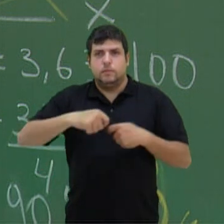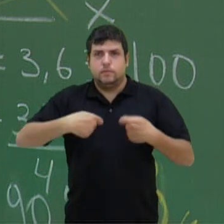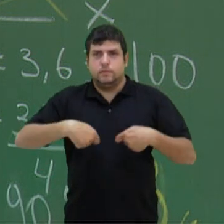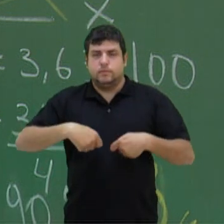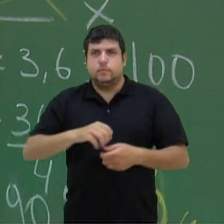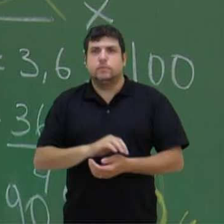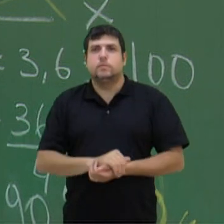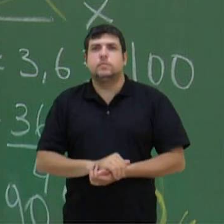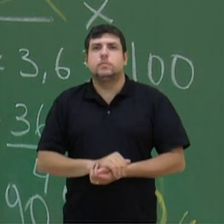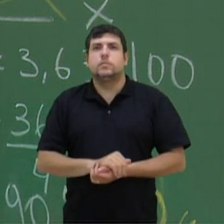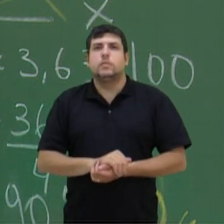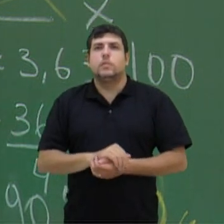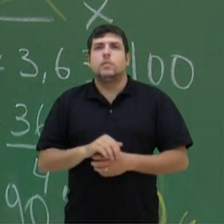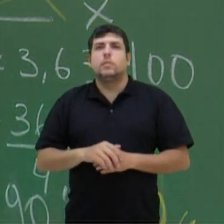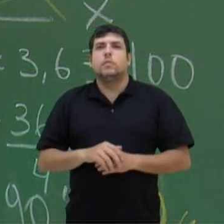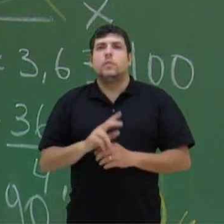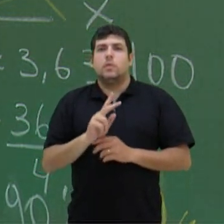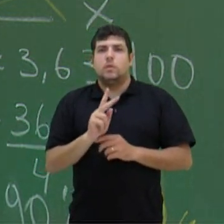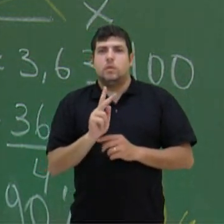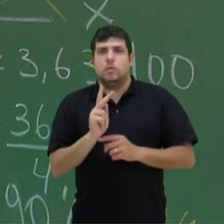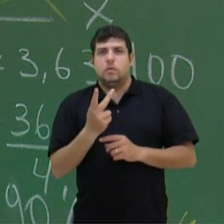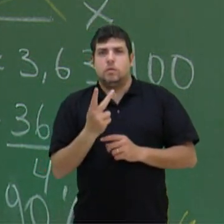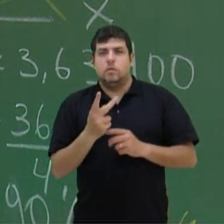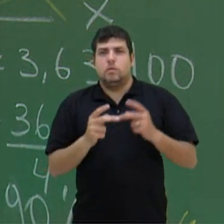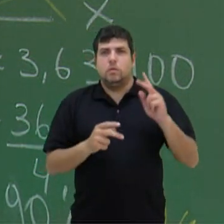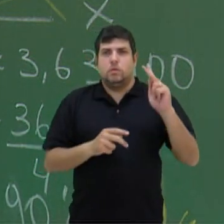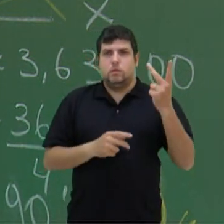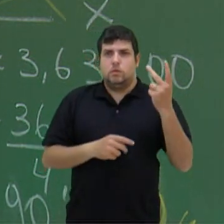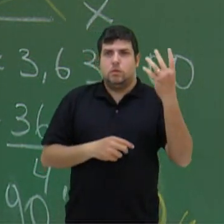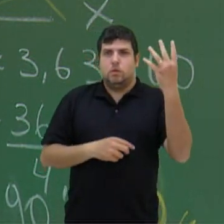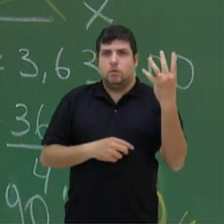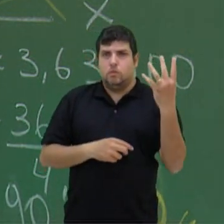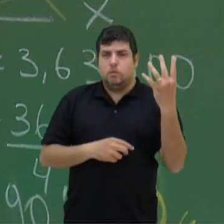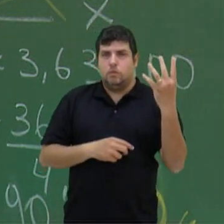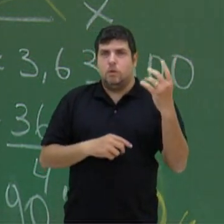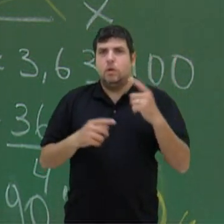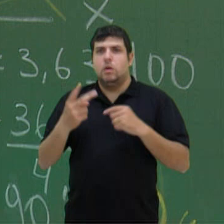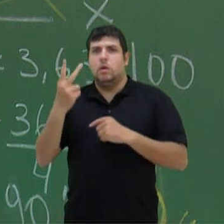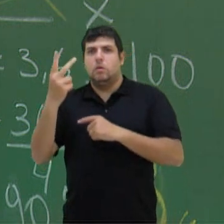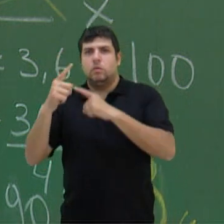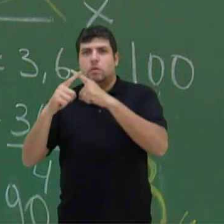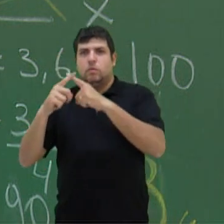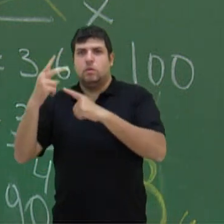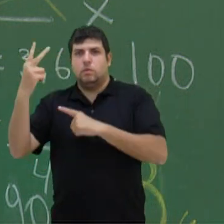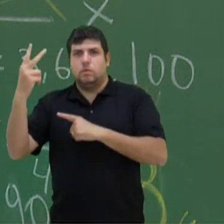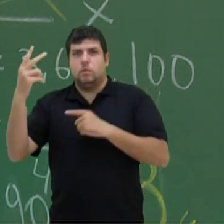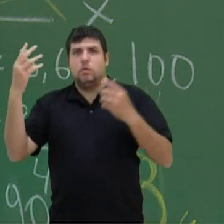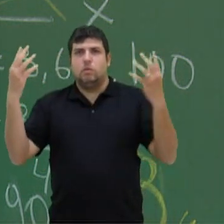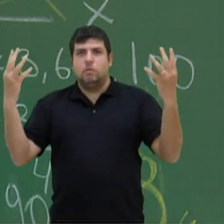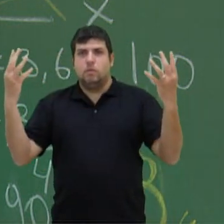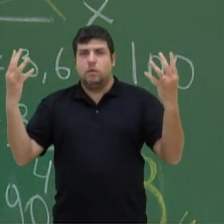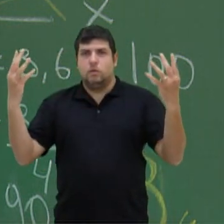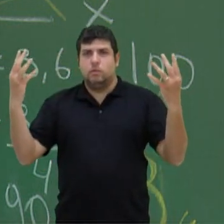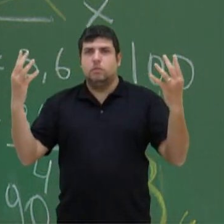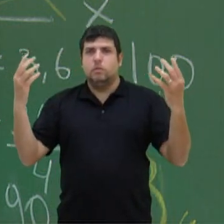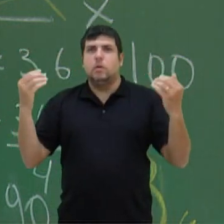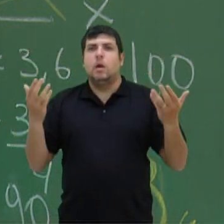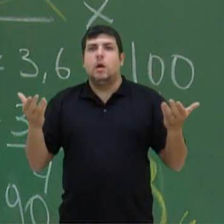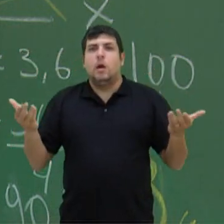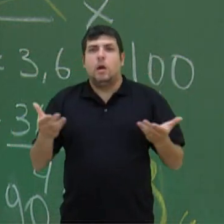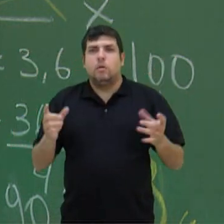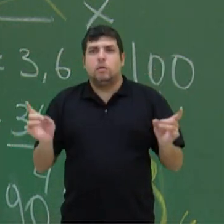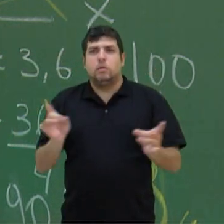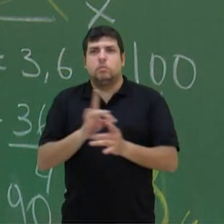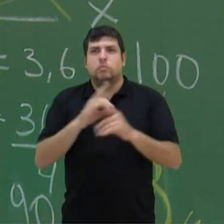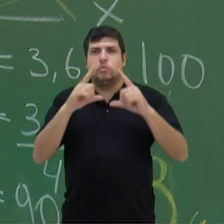O hidrogênio aparece 4, 2 vezes 2, 4 hidrogênios do outro lado também. Então, agora a nossa equação está